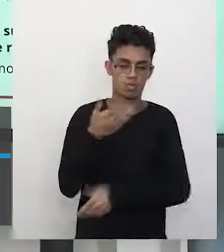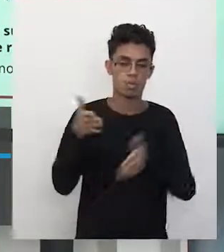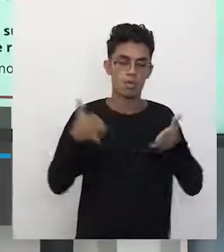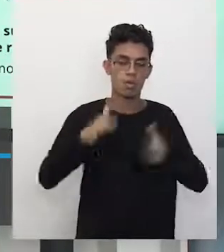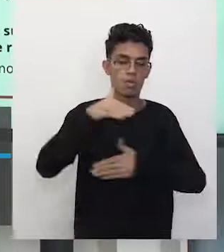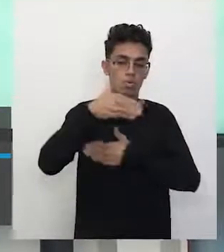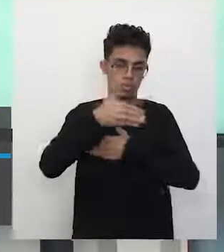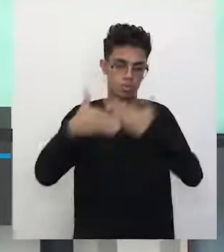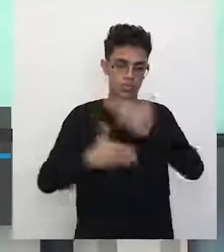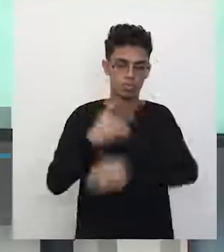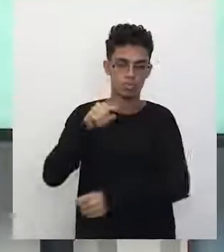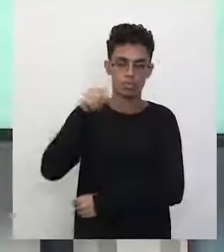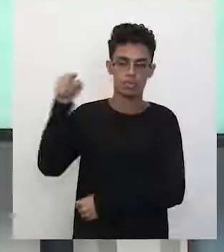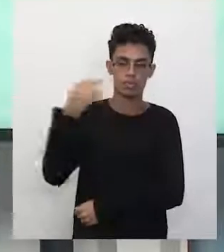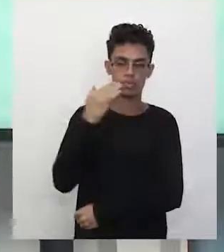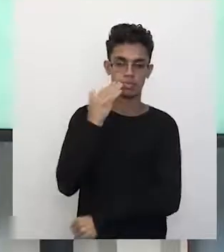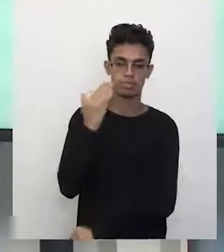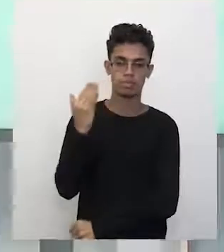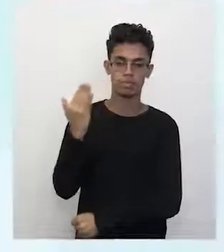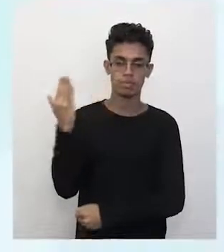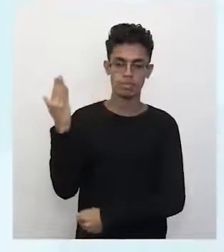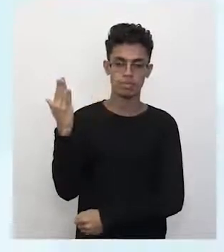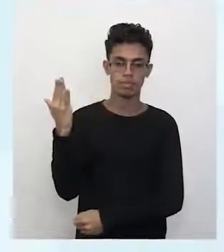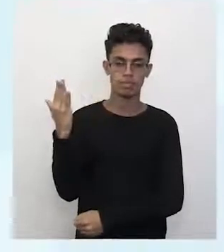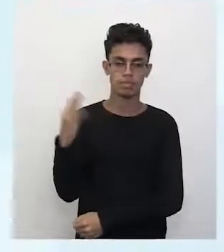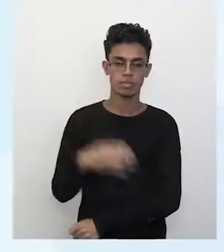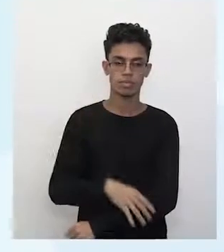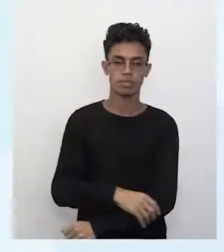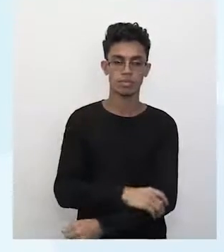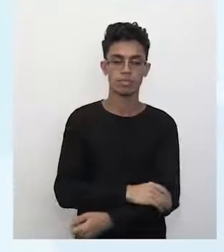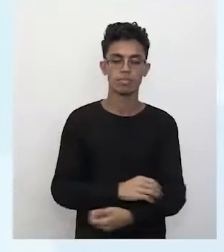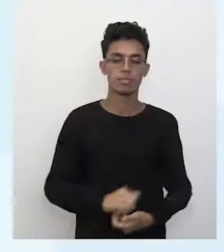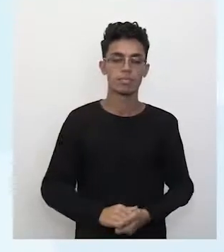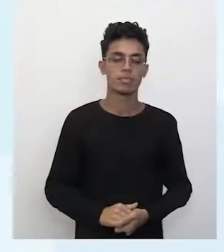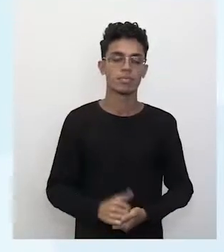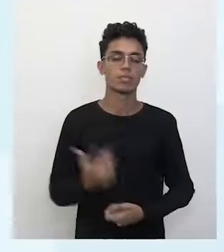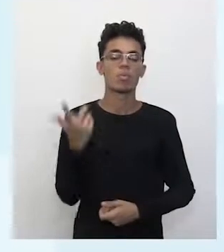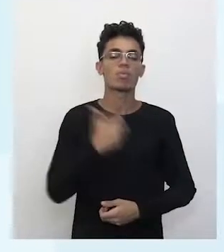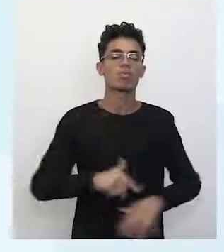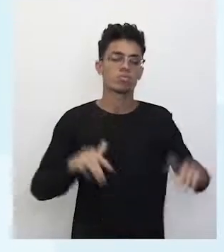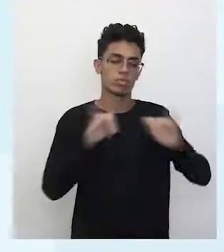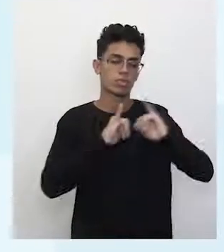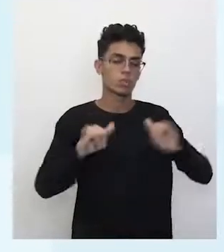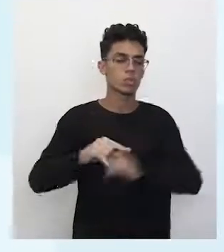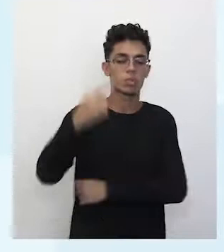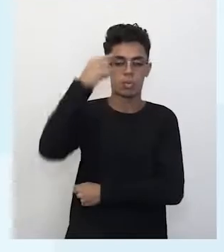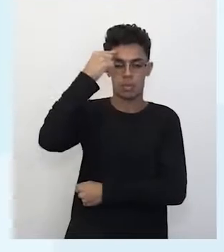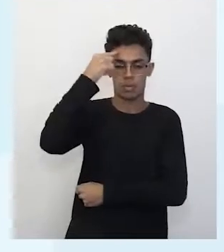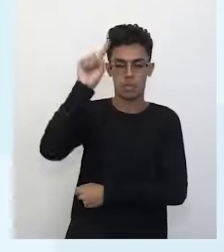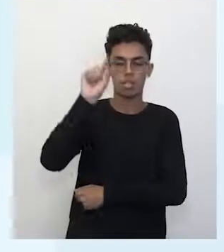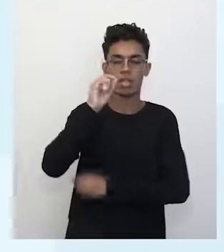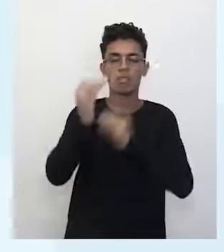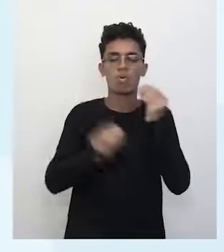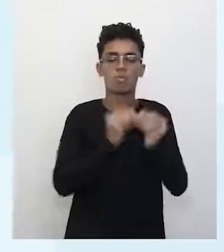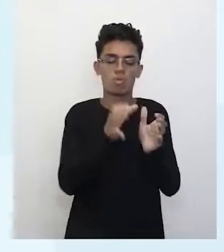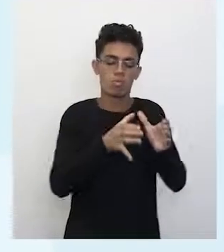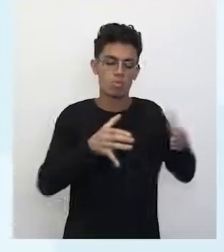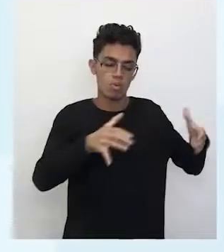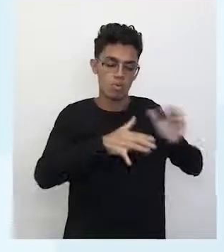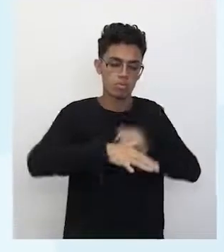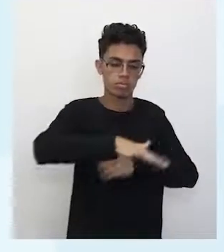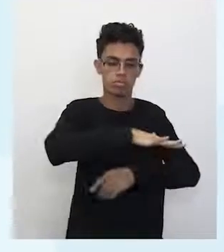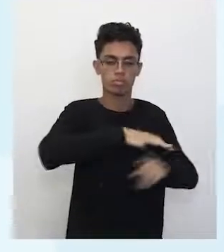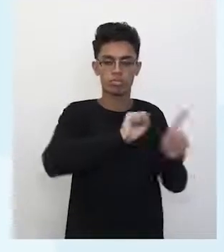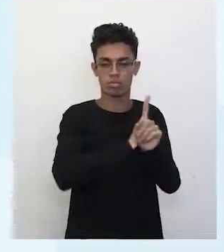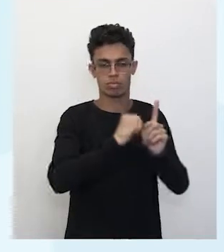no próximo slide, nós estamos, então, reforçando essa ideia de como um grupo social,